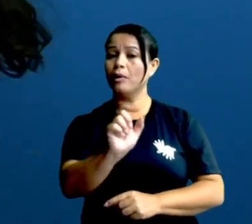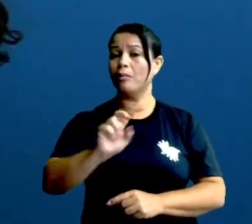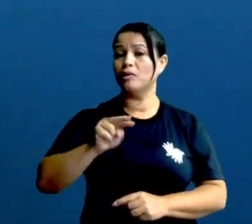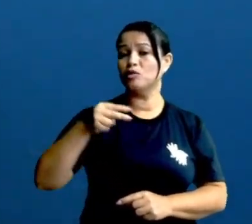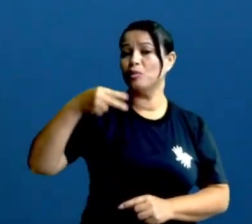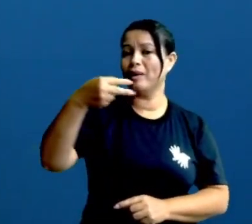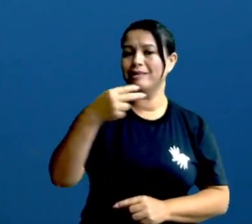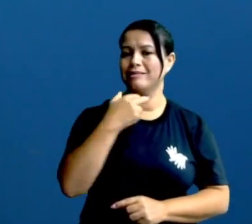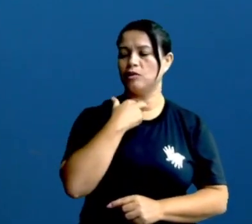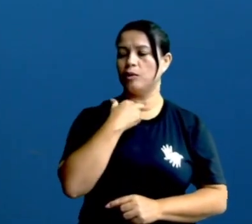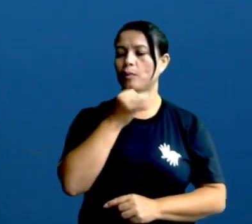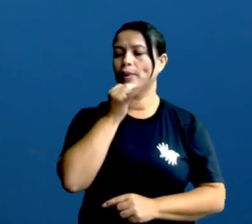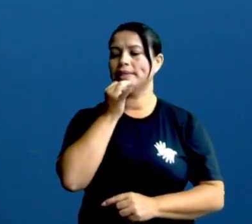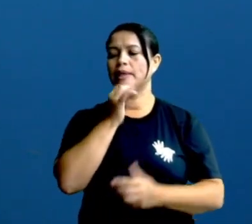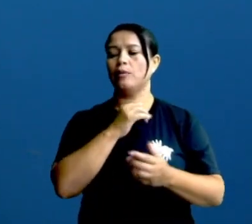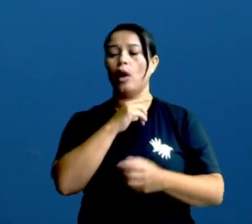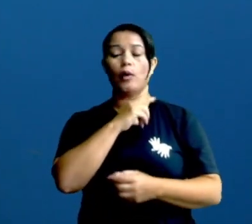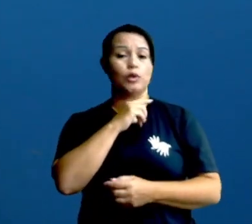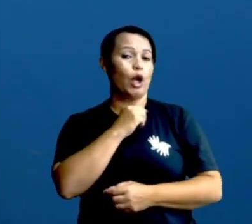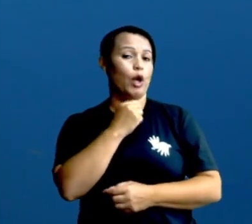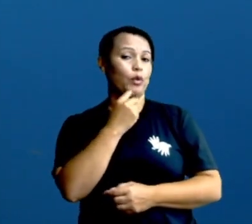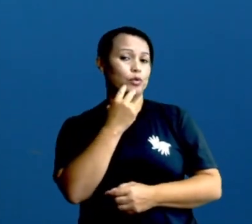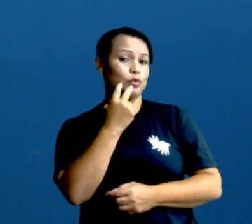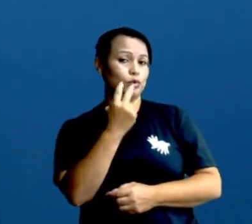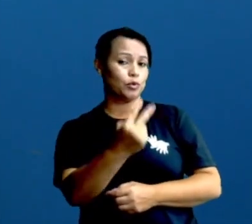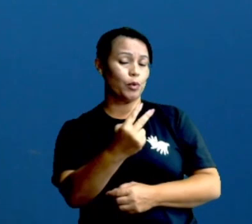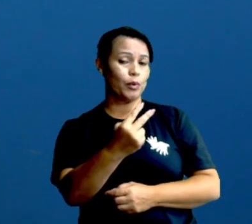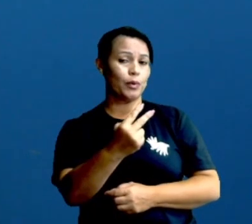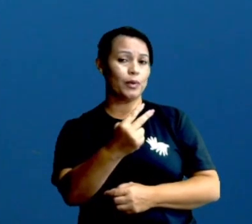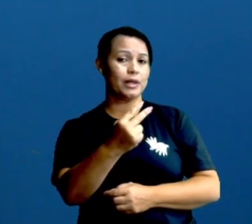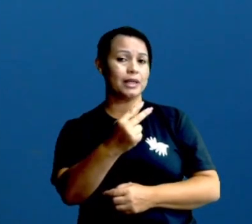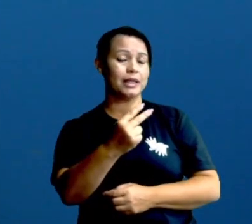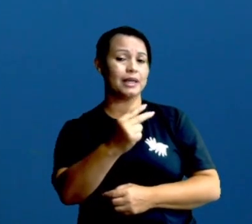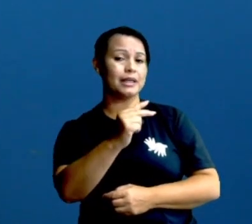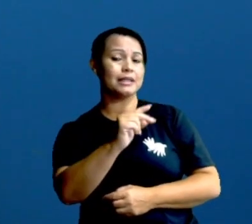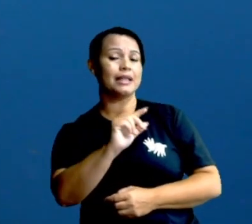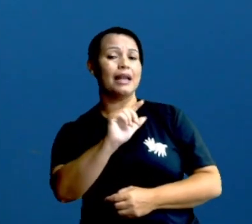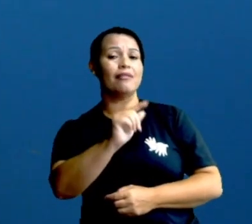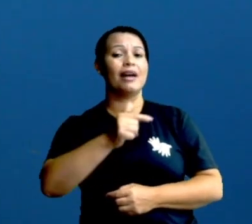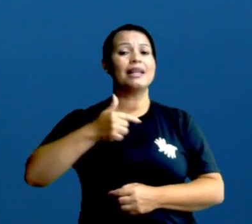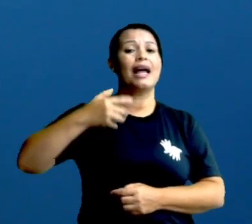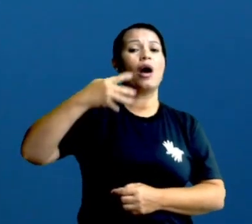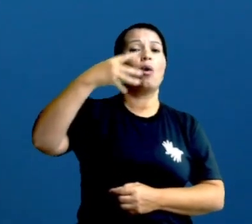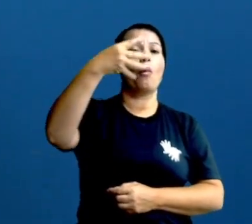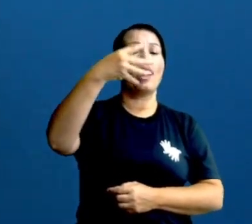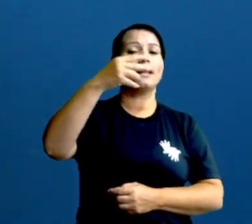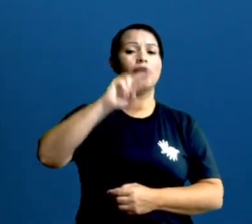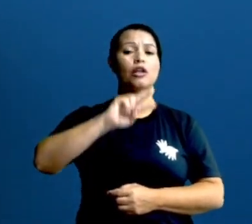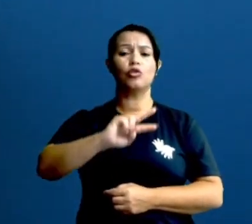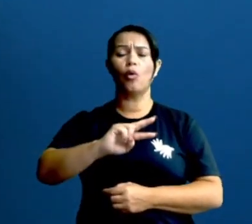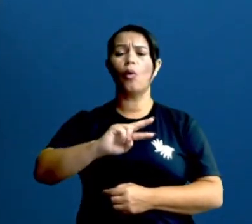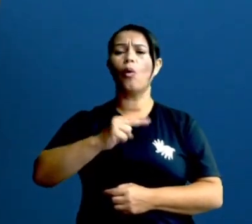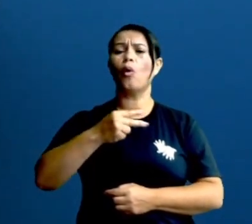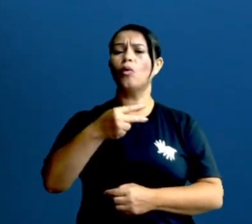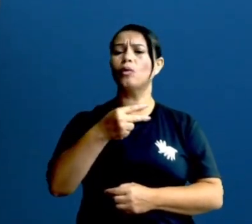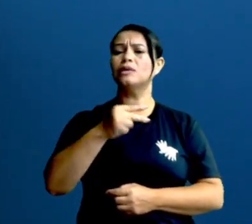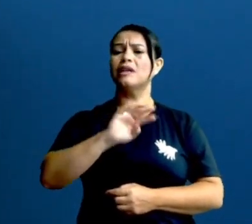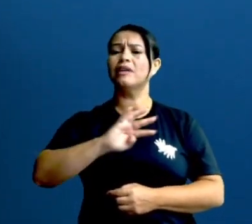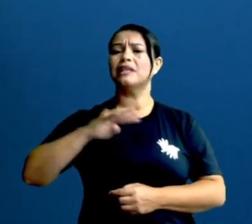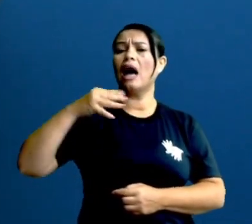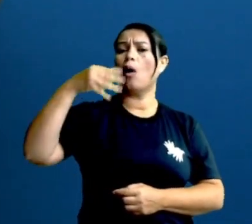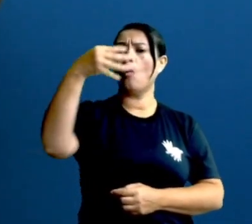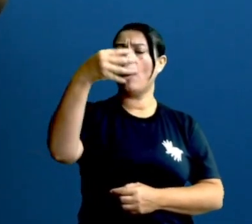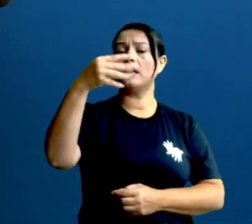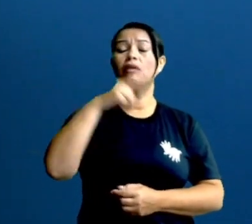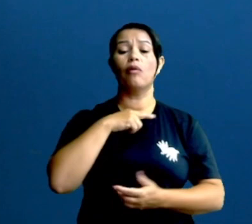ó. Eu tenho 2 elevado à quarta potência, tá certo? Ou seja, eu vou querer